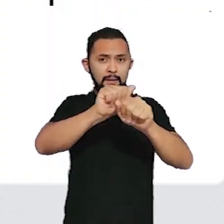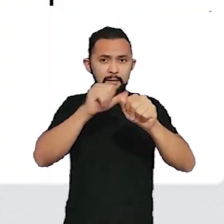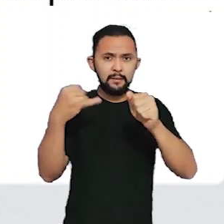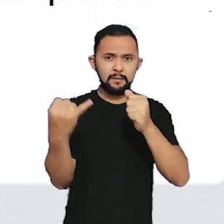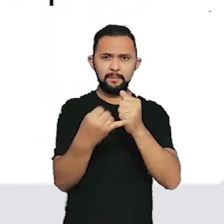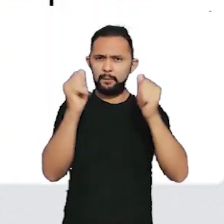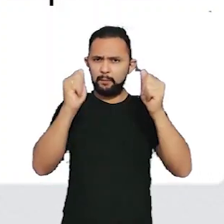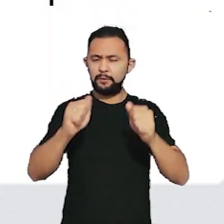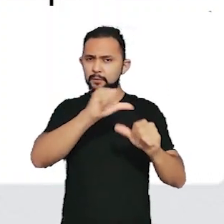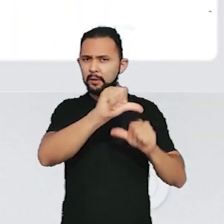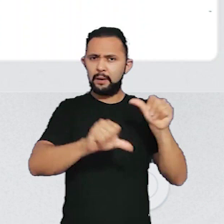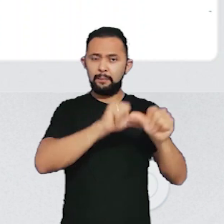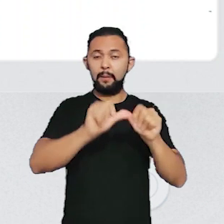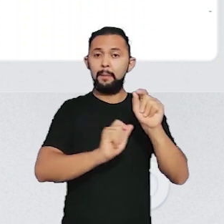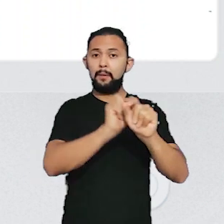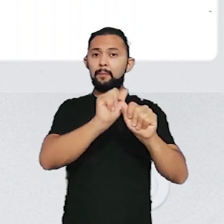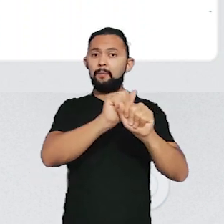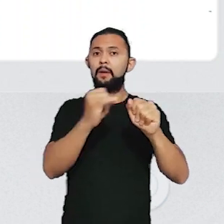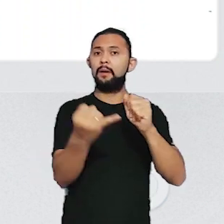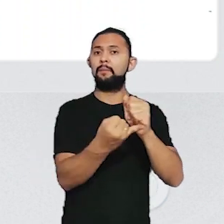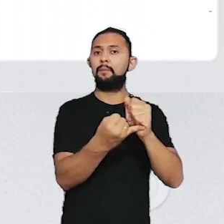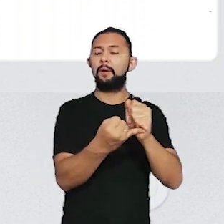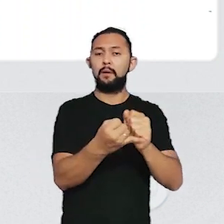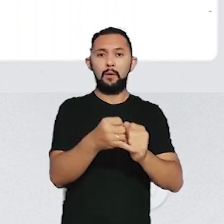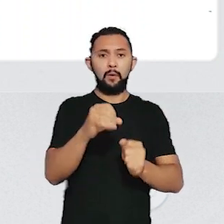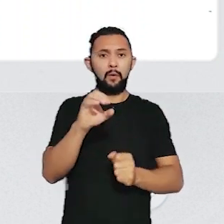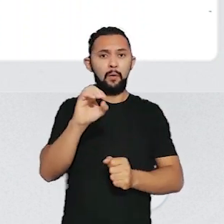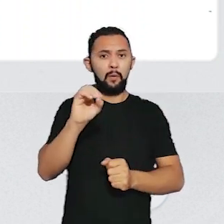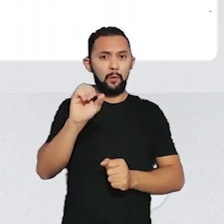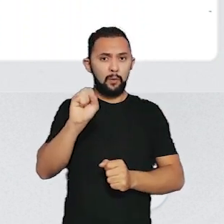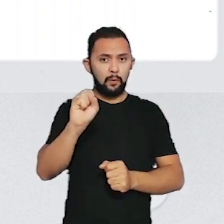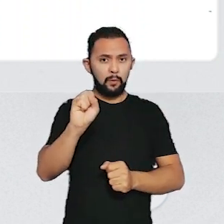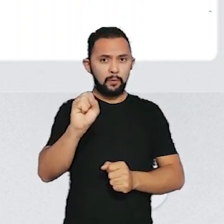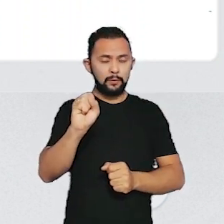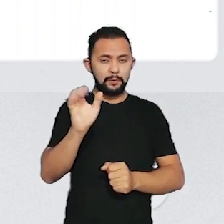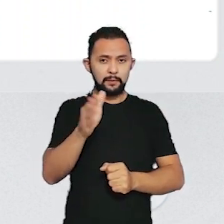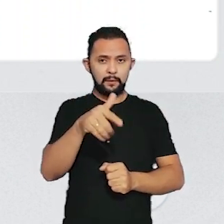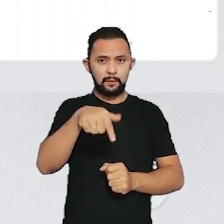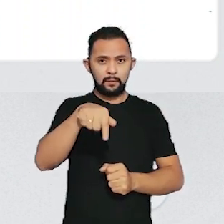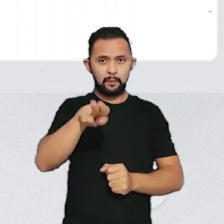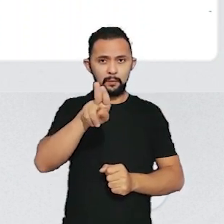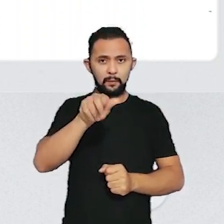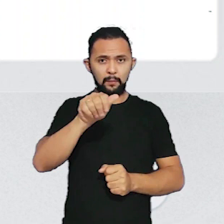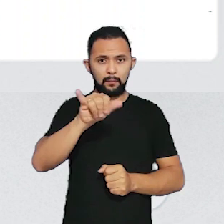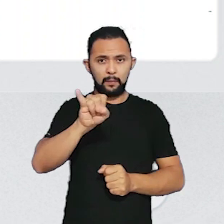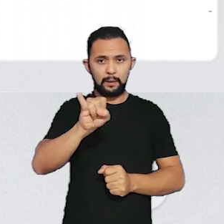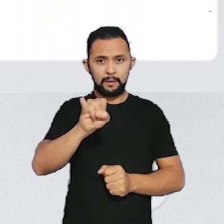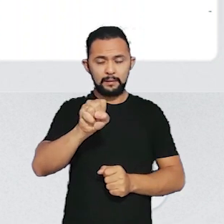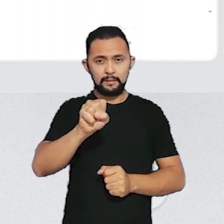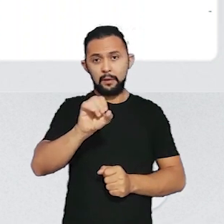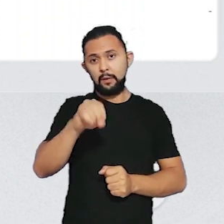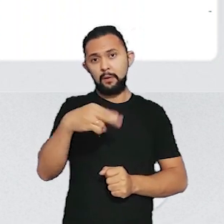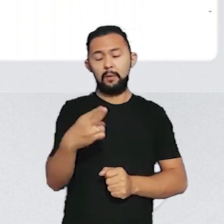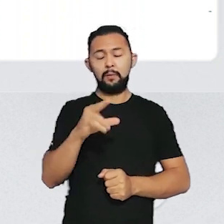os quais, tá? Na oração substantiva, troca pelo pronome isso. Nas orações adjetivas, troca pelo o qual ou